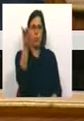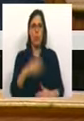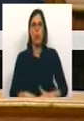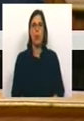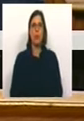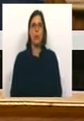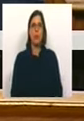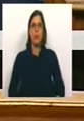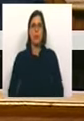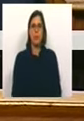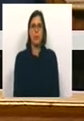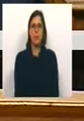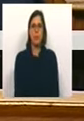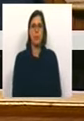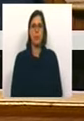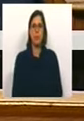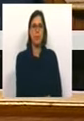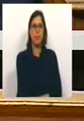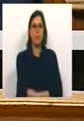Corona.